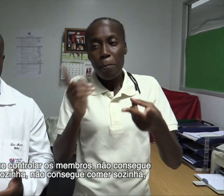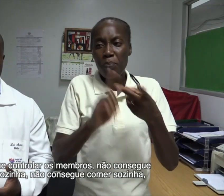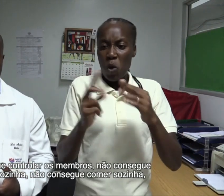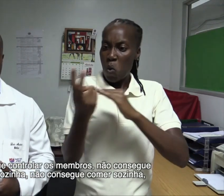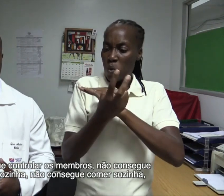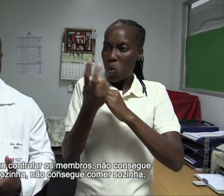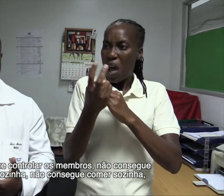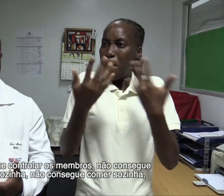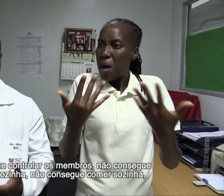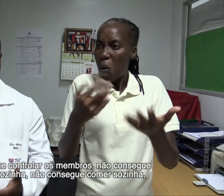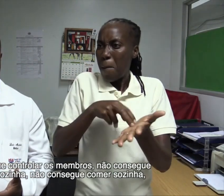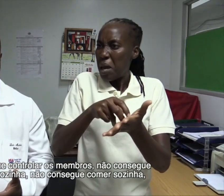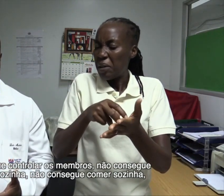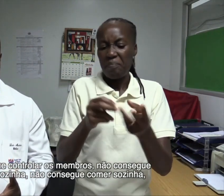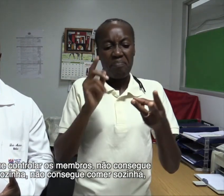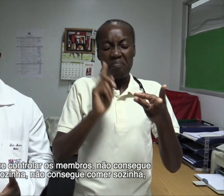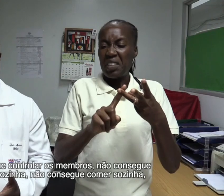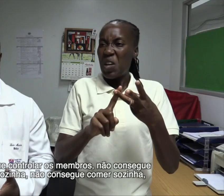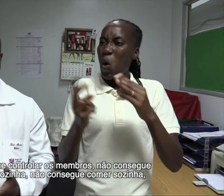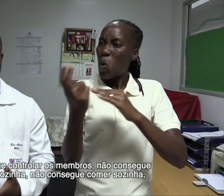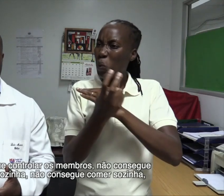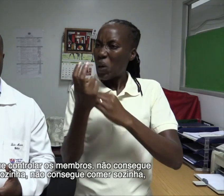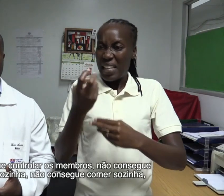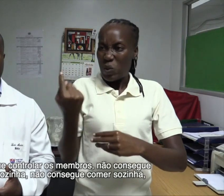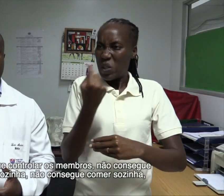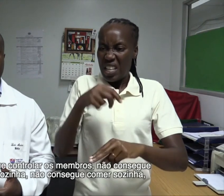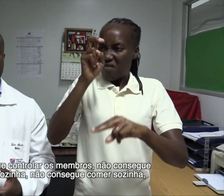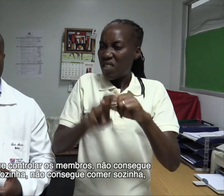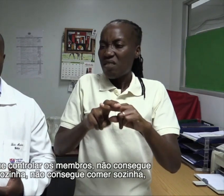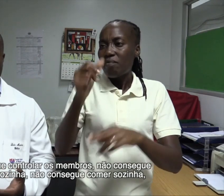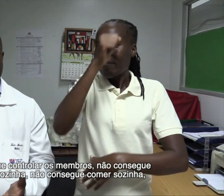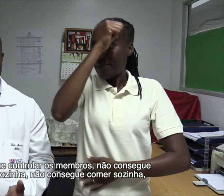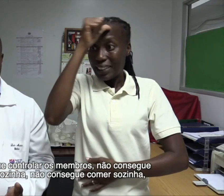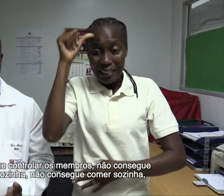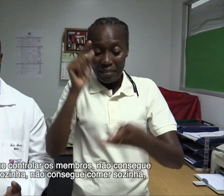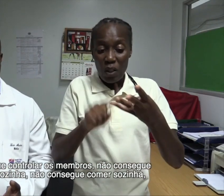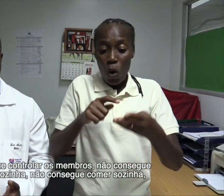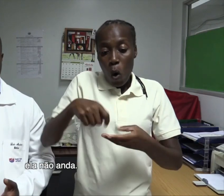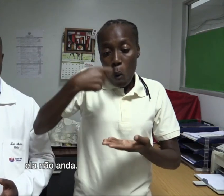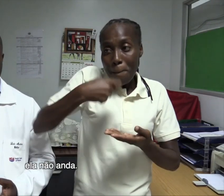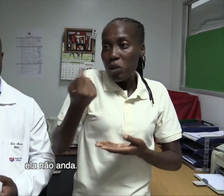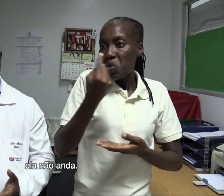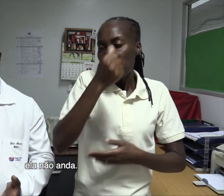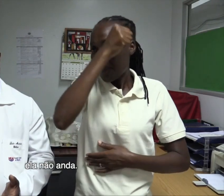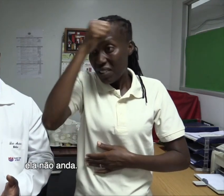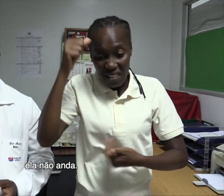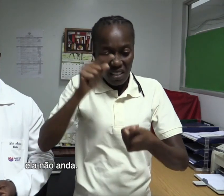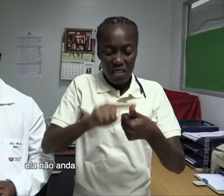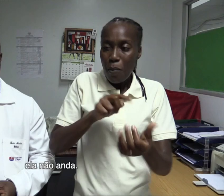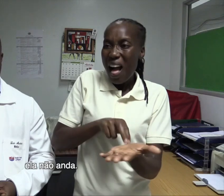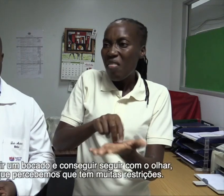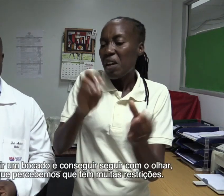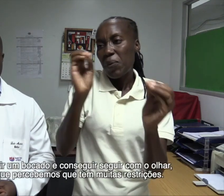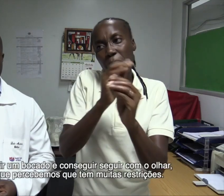membros. Não consegue sentar-se sozinha. Não consegue comer sozinha. Ela não anda.